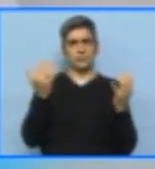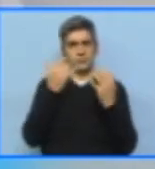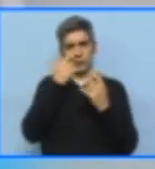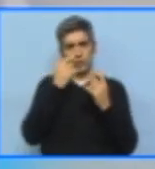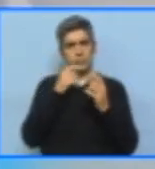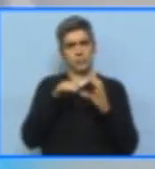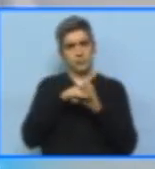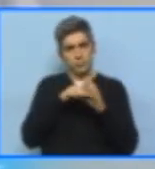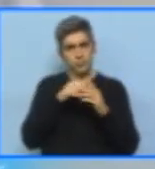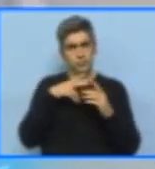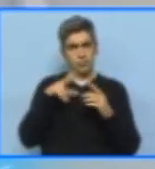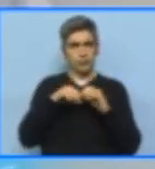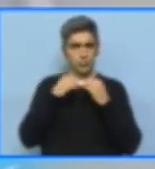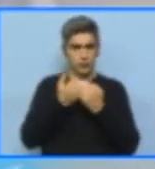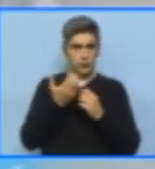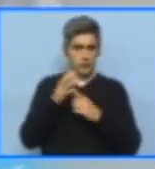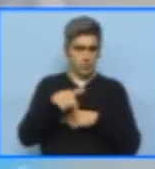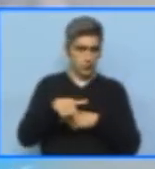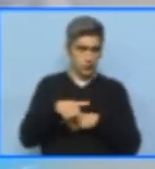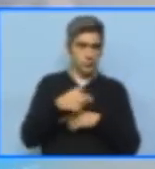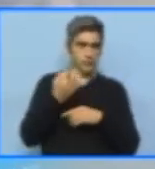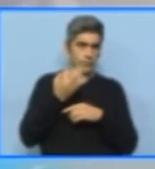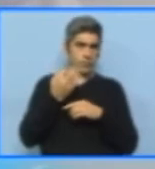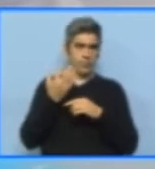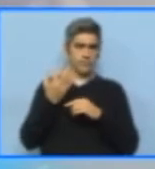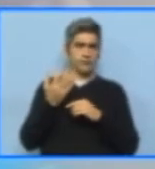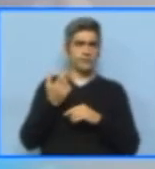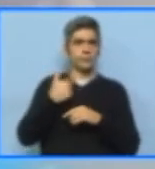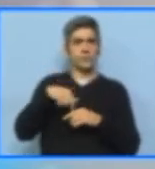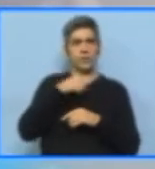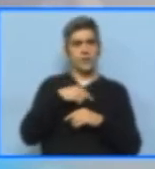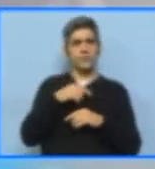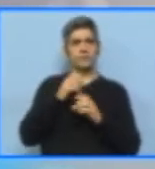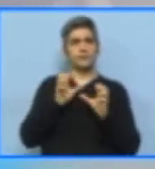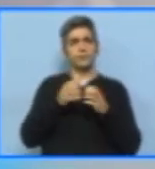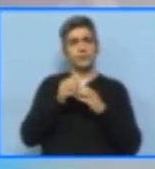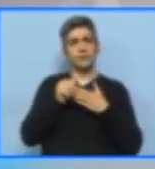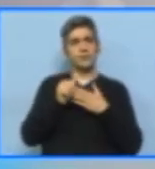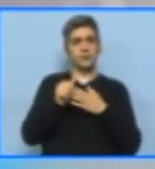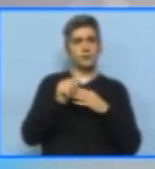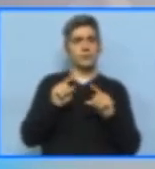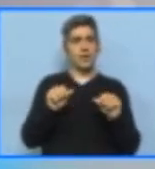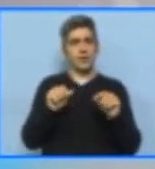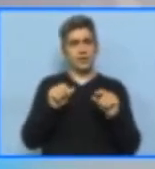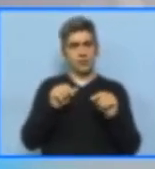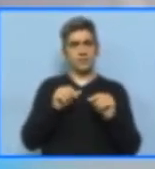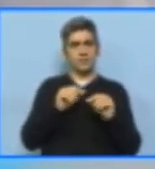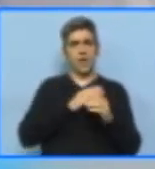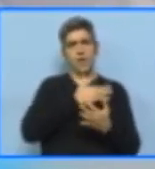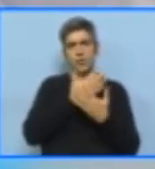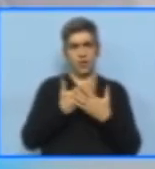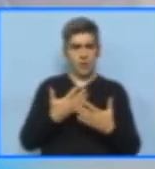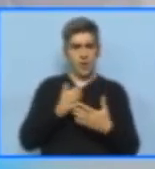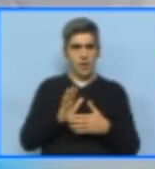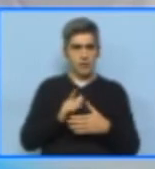abrangente possível da sociedade portuguesa, no caso. E tem sido. Nós somos o grupo líder de rádio em Portugal, ainda hoje, e